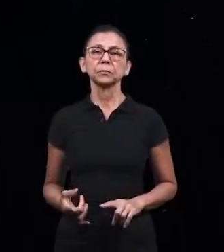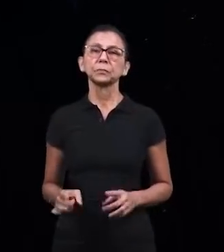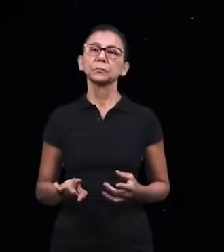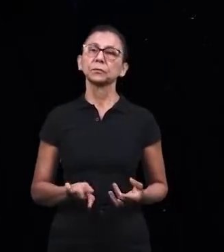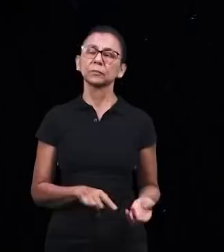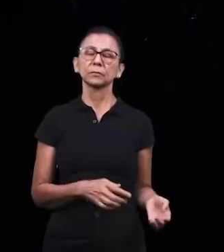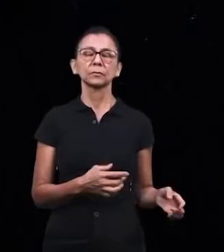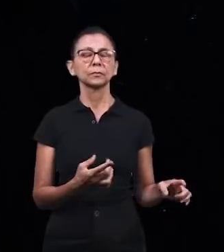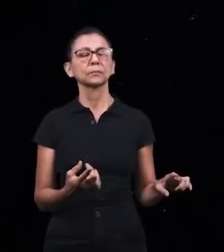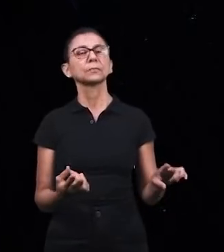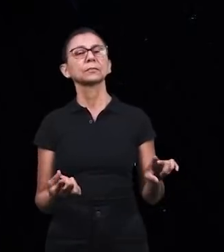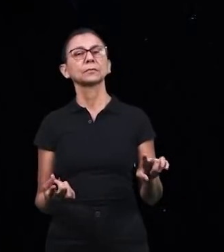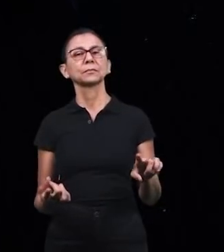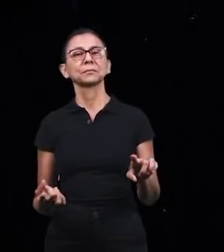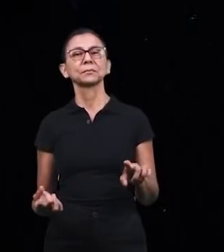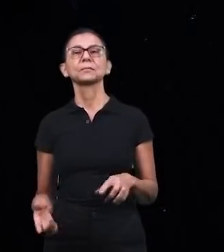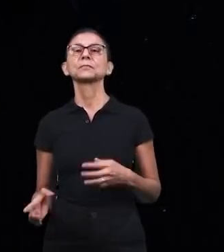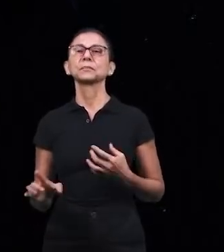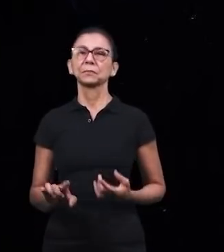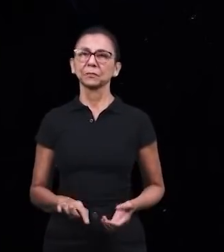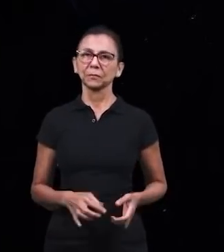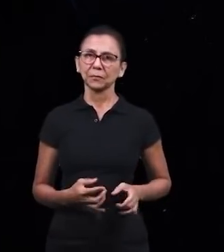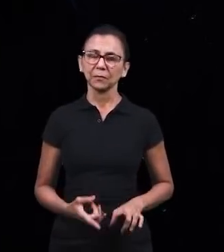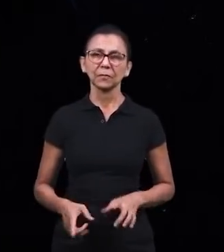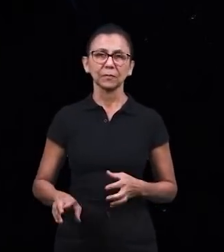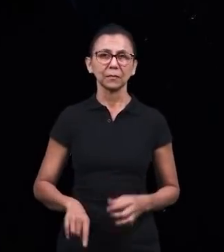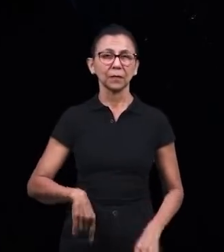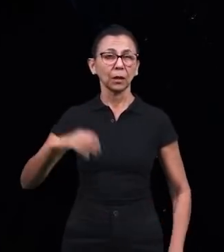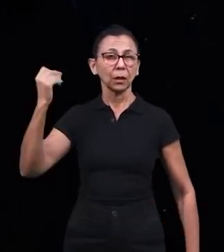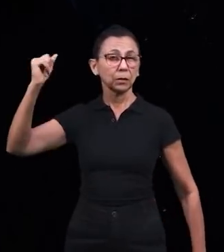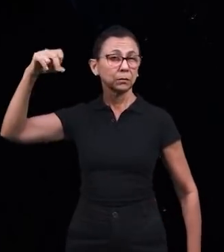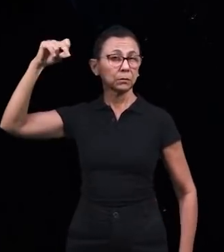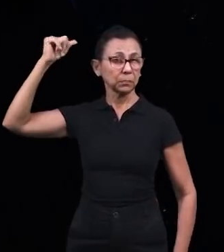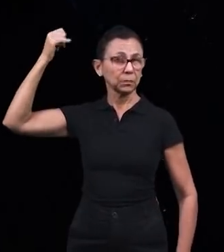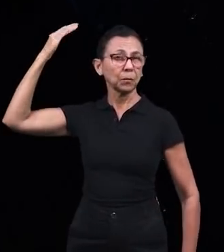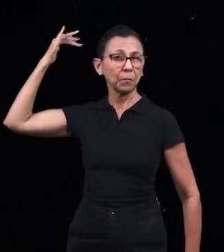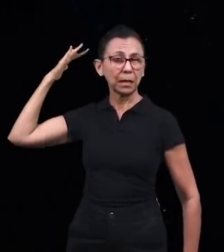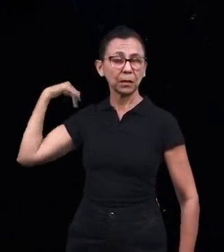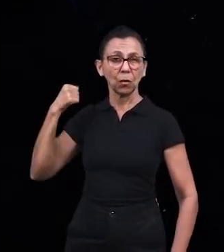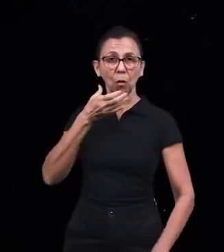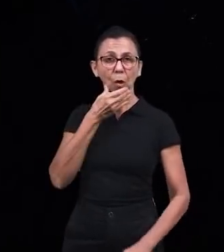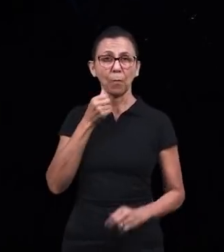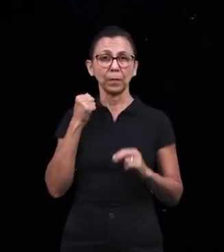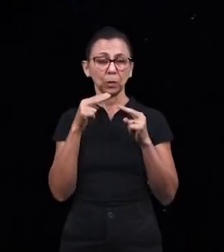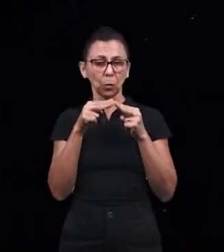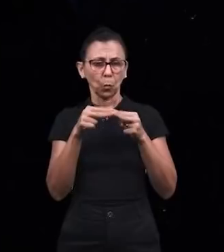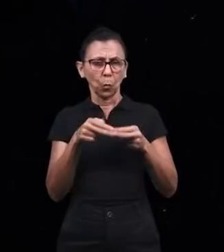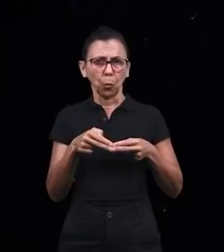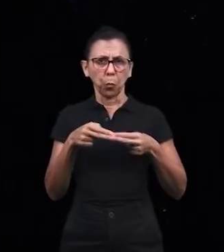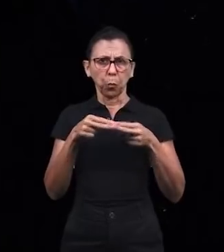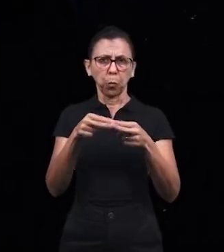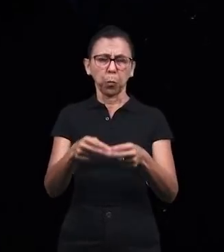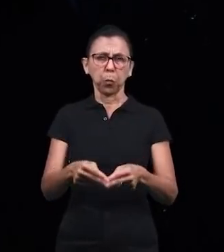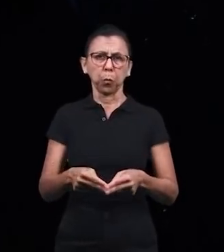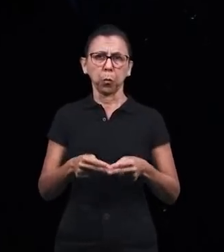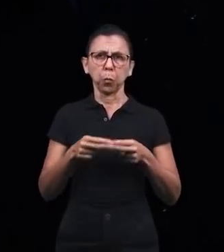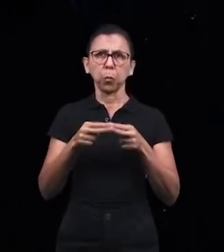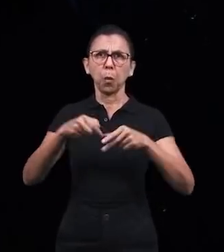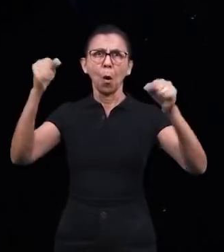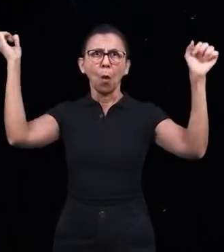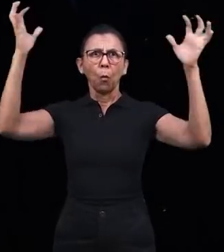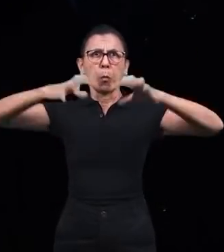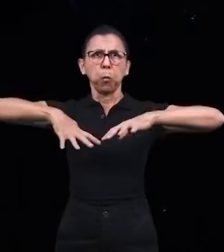Buscai as bênçãos do Senhor, confiai no seu imenso amor. Os sinais